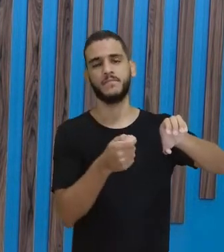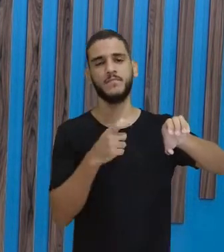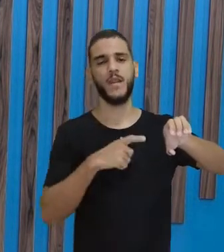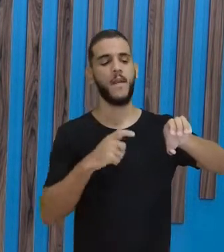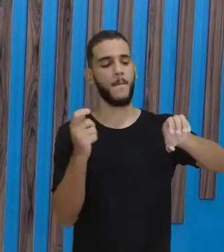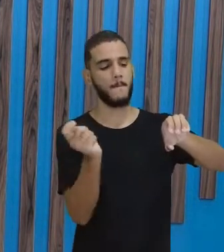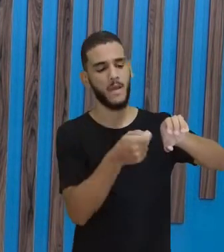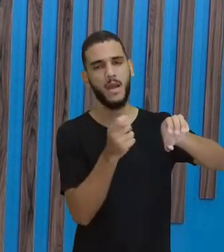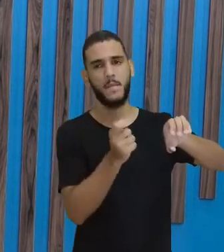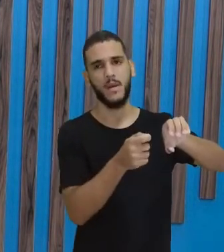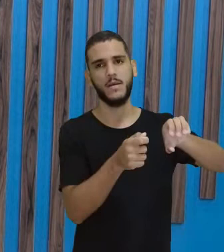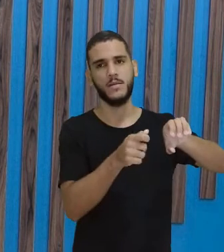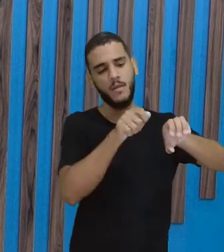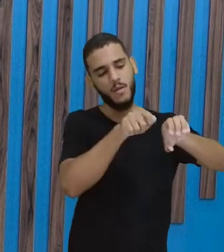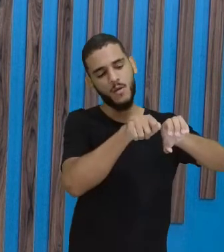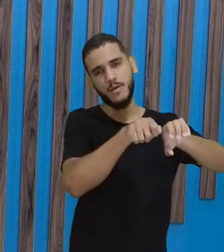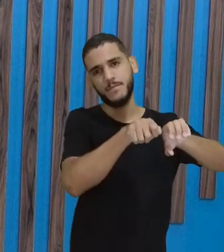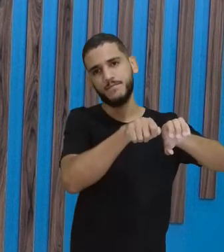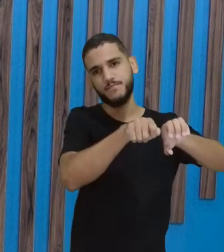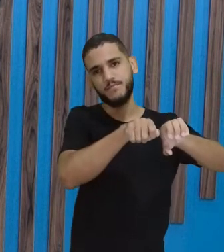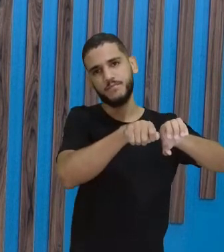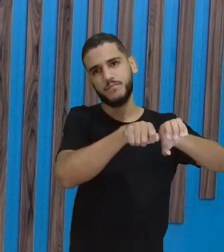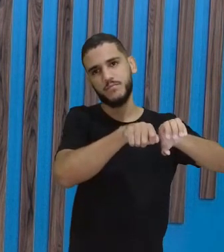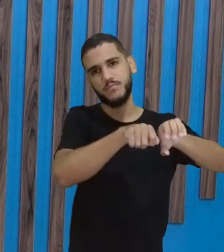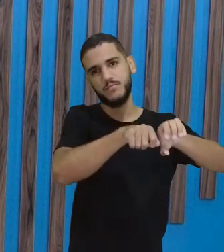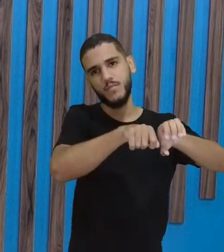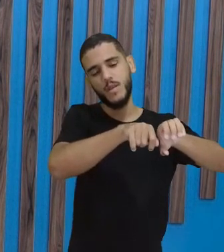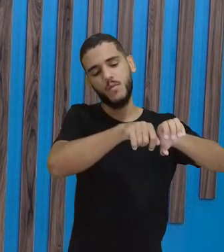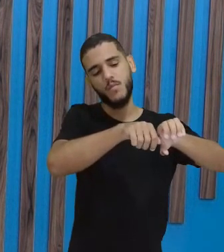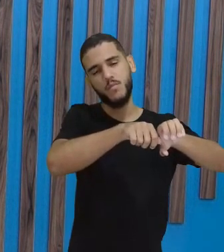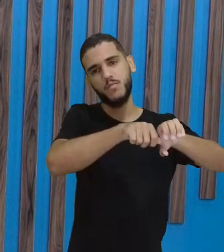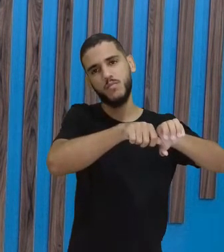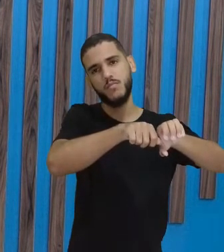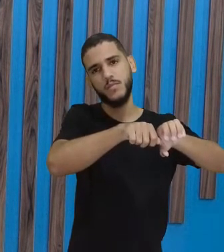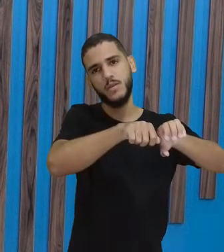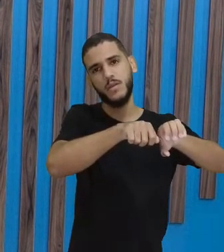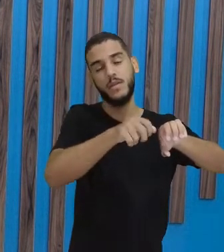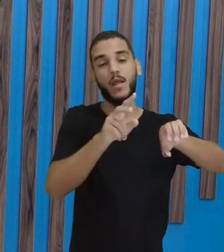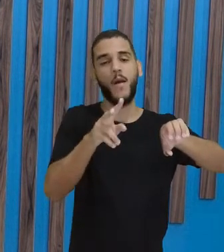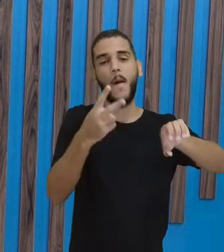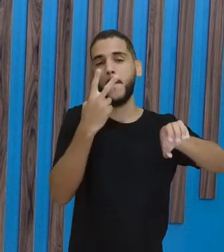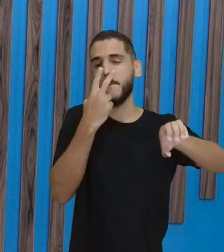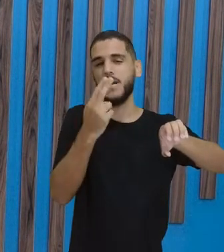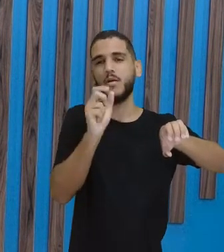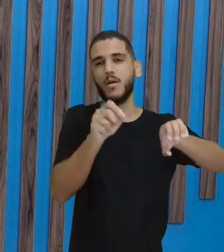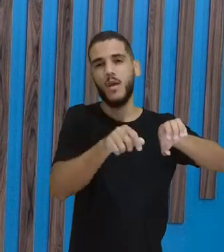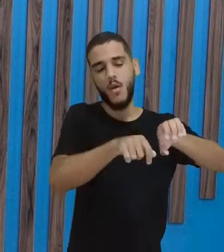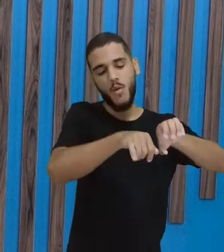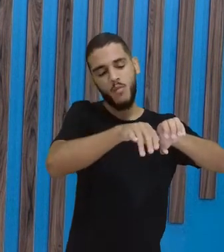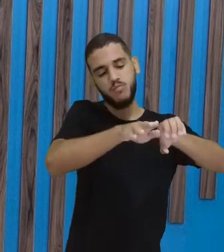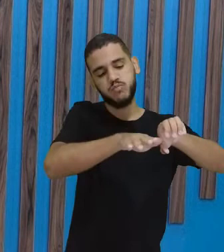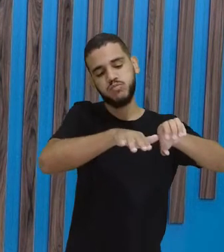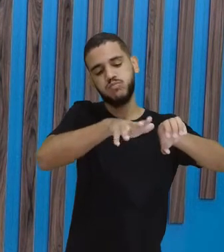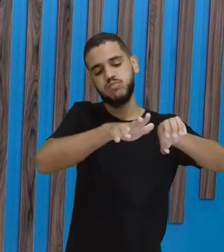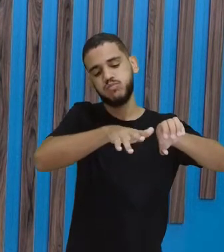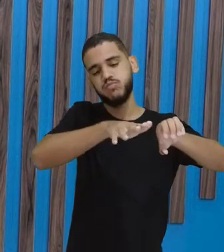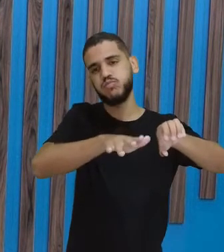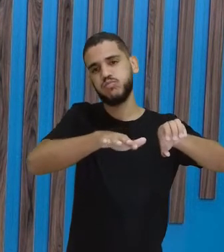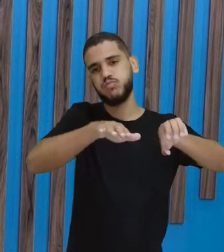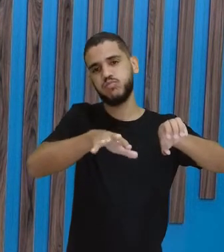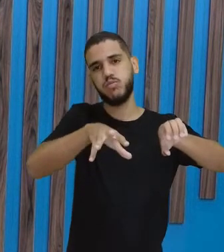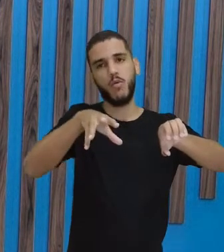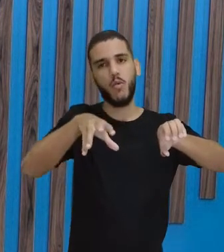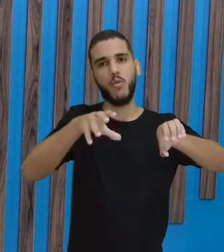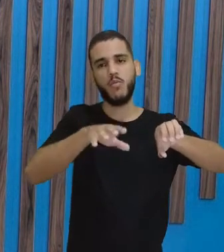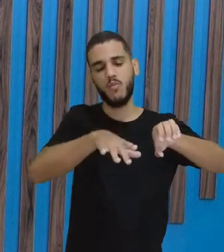ali um som. Então, o que acontece? Ela vai vibrar. Isso aqui é como se fosse o som viajando até